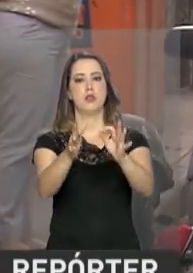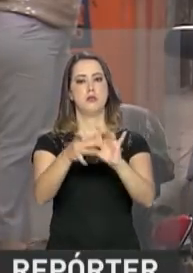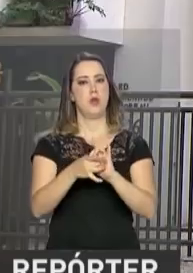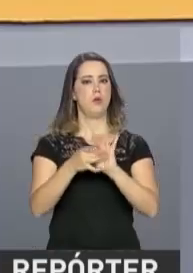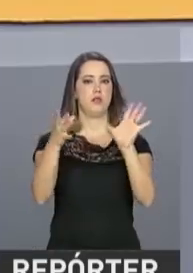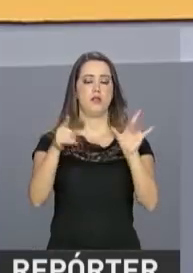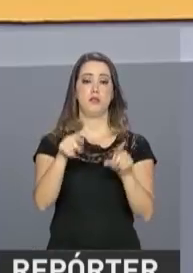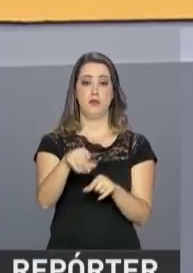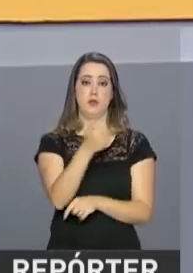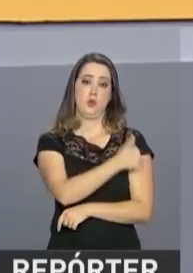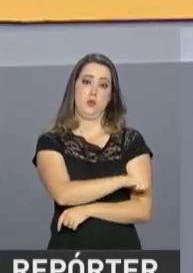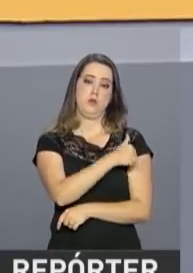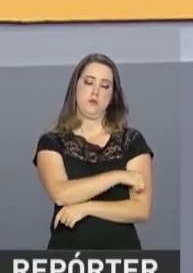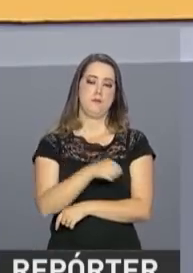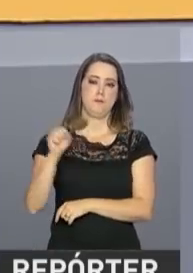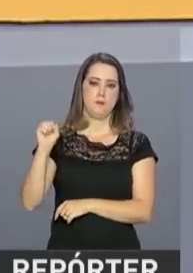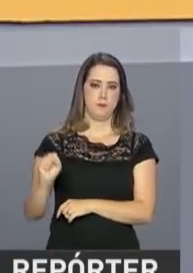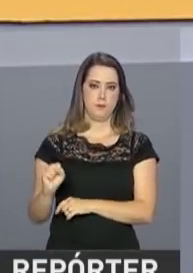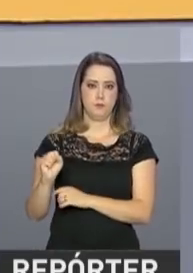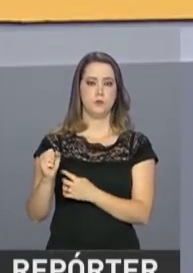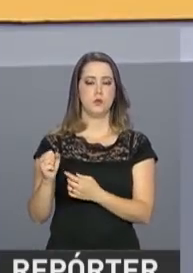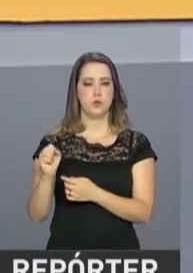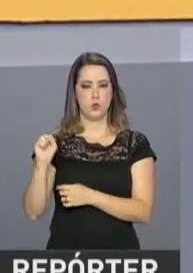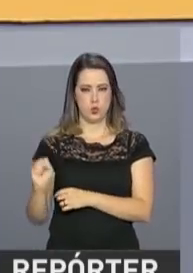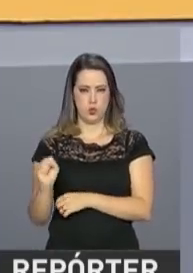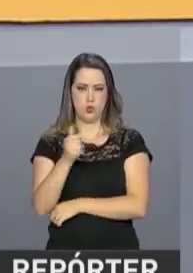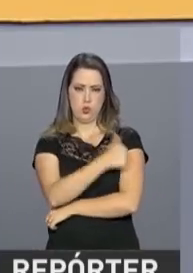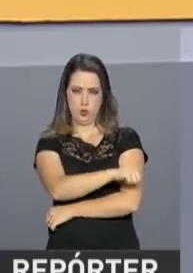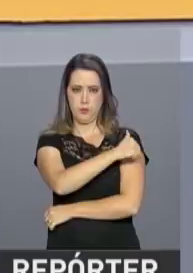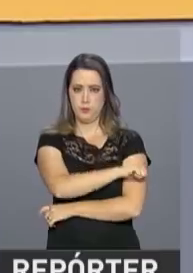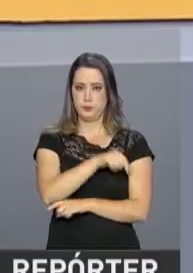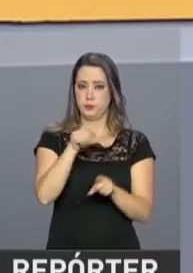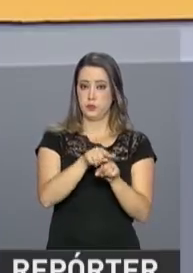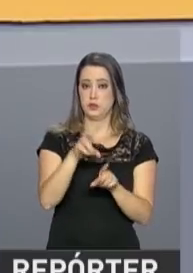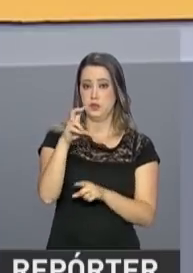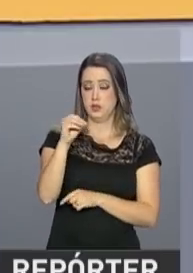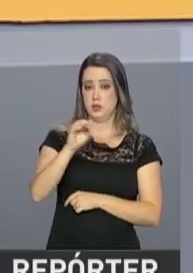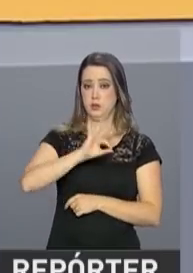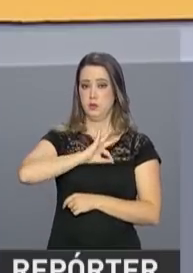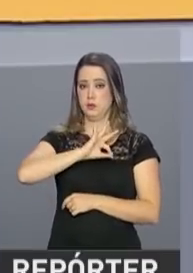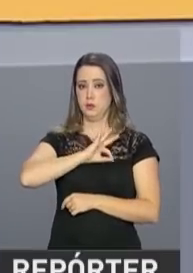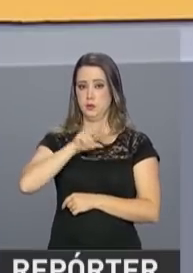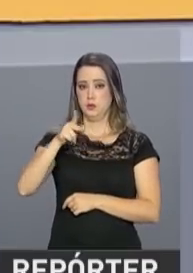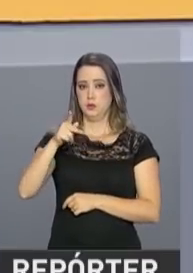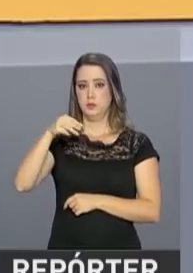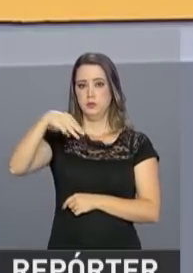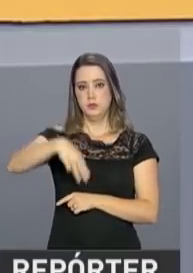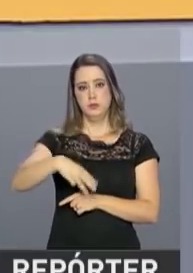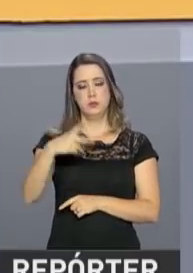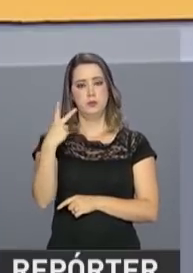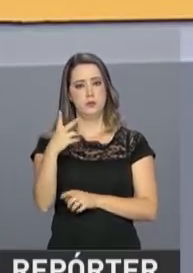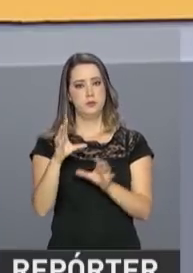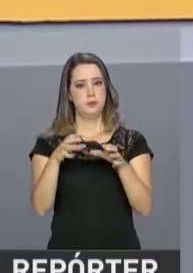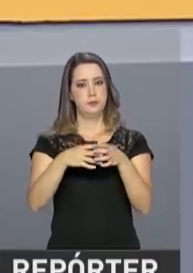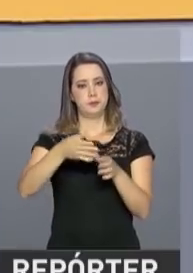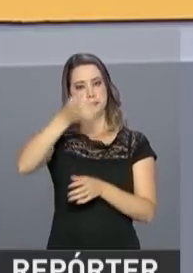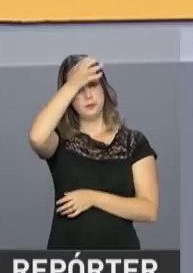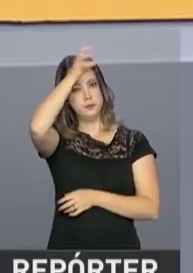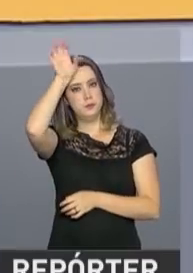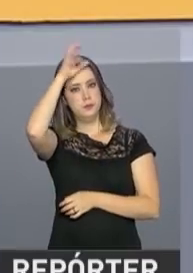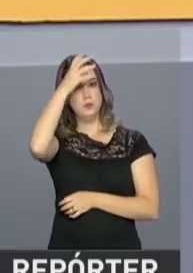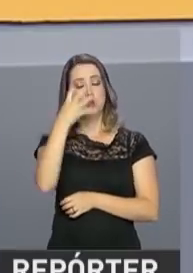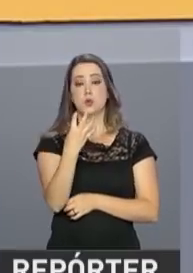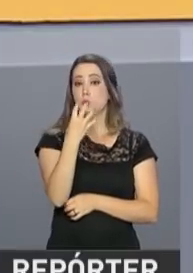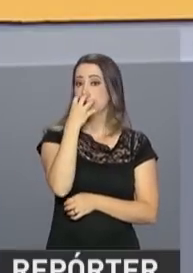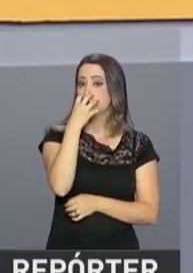do rio de janeiro a operação conta com colaboração de 50 policiais militares duas equipes do corpo de bombeiros com cães